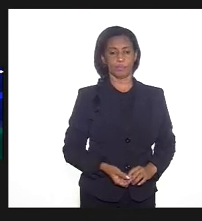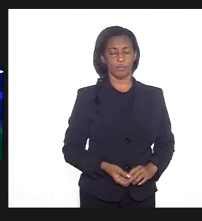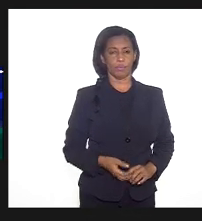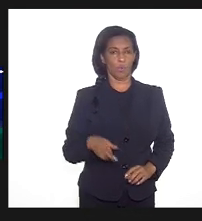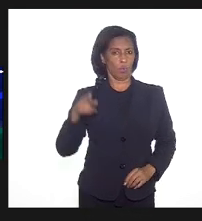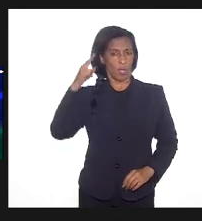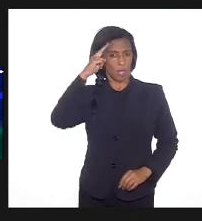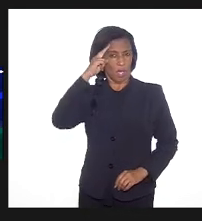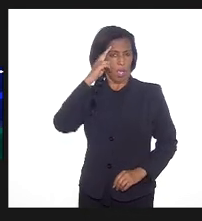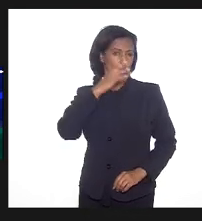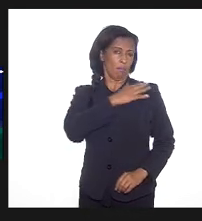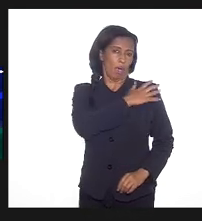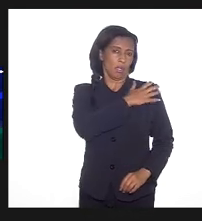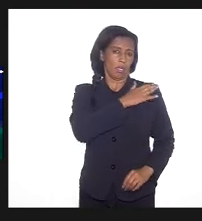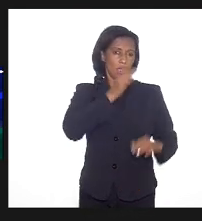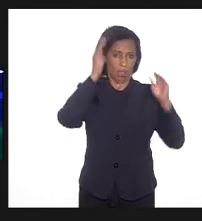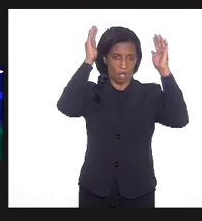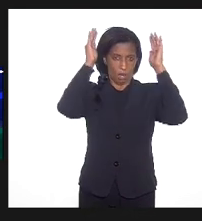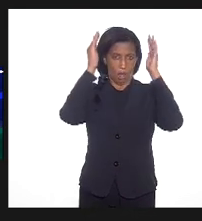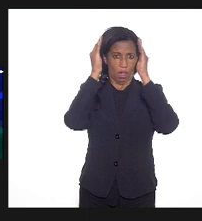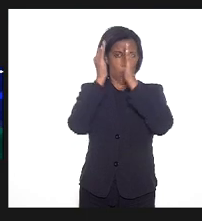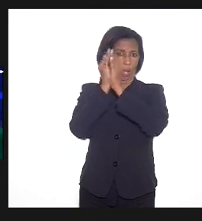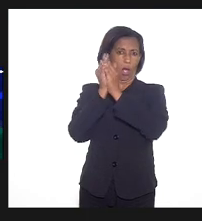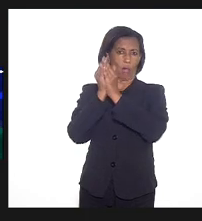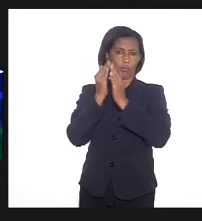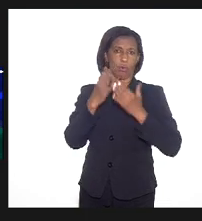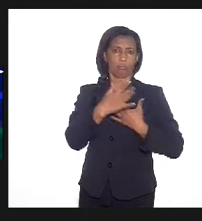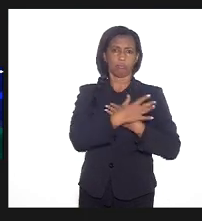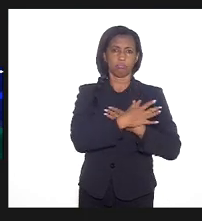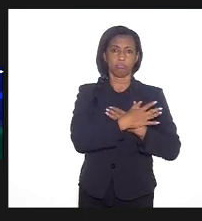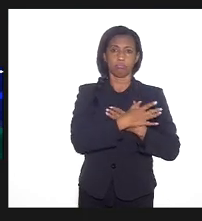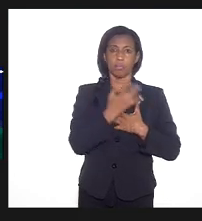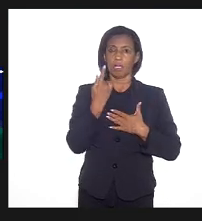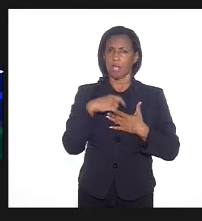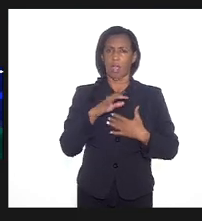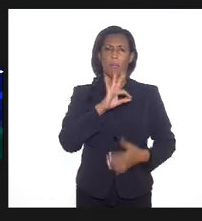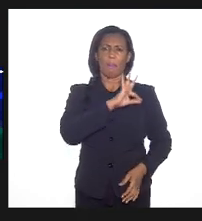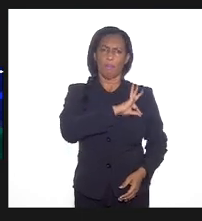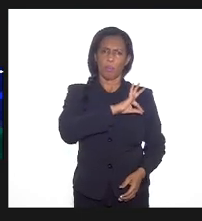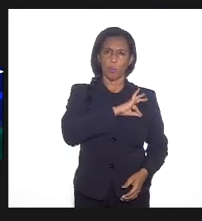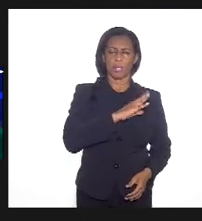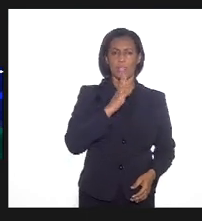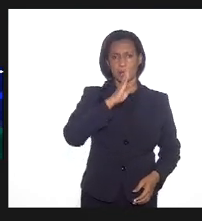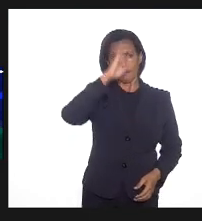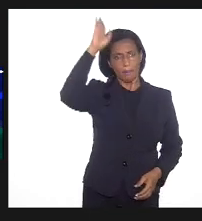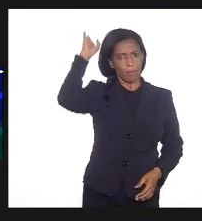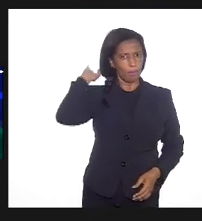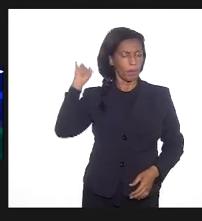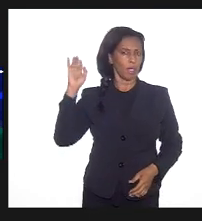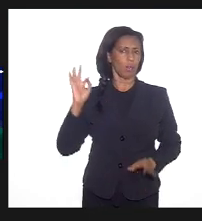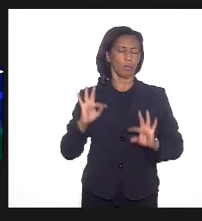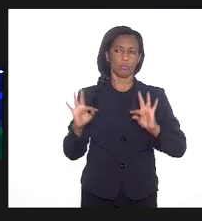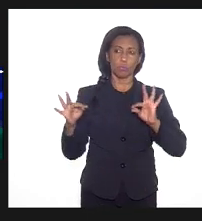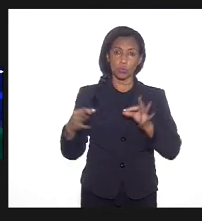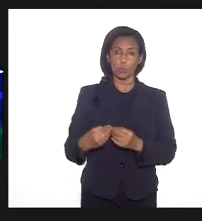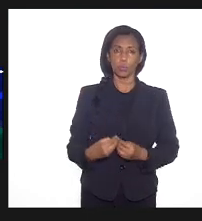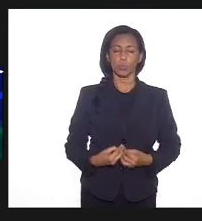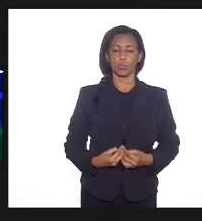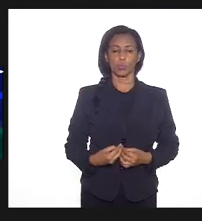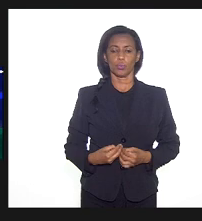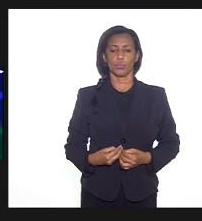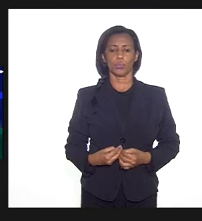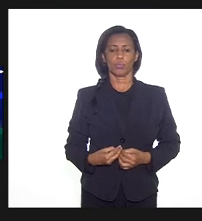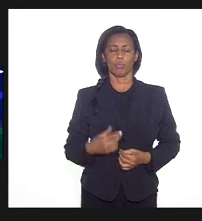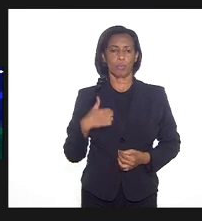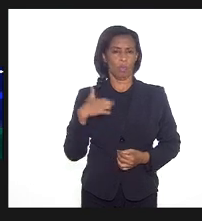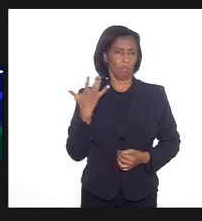exército marinha e aeronáutica mas também da área da polícia e dos bombeiros então assim eu